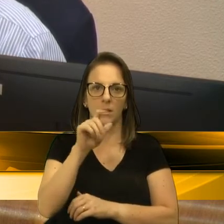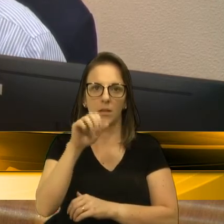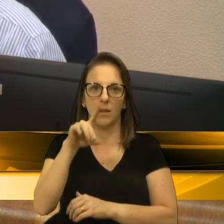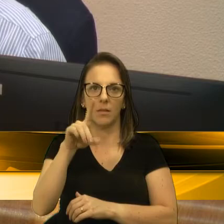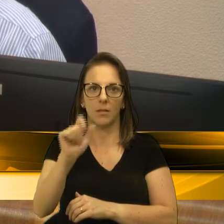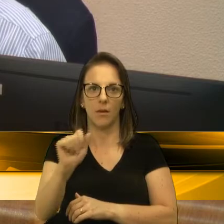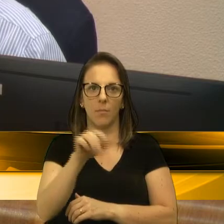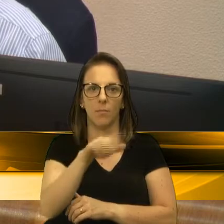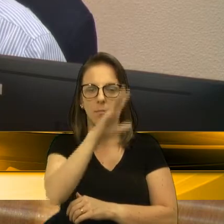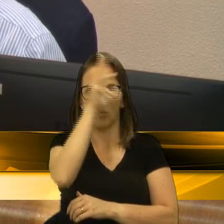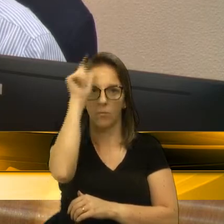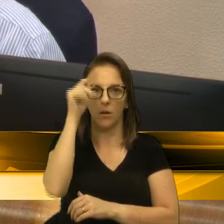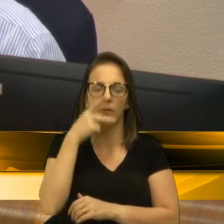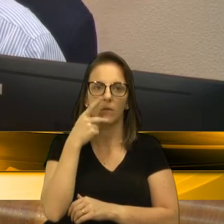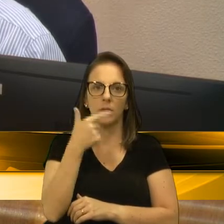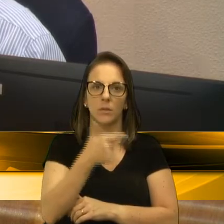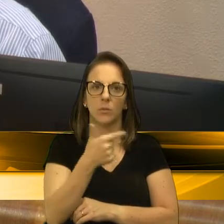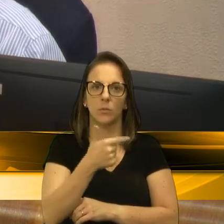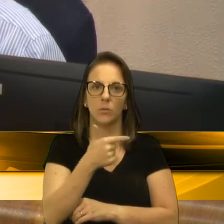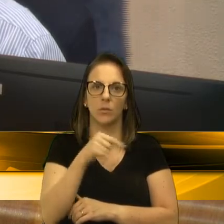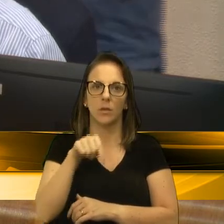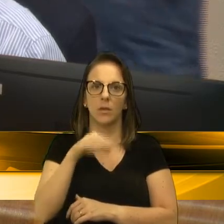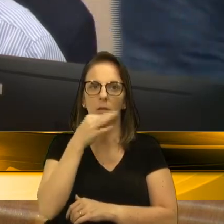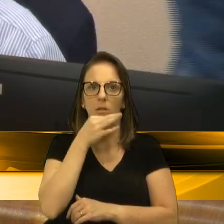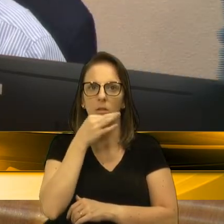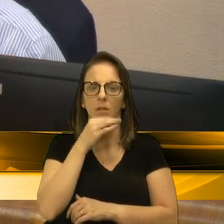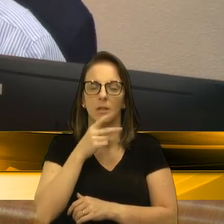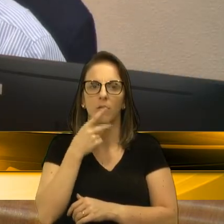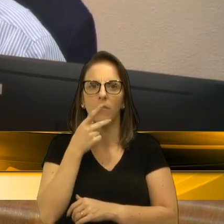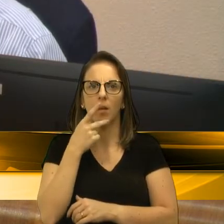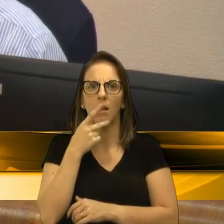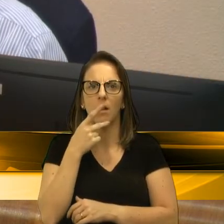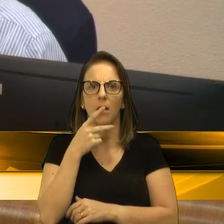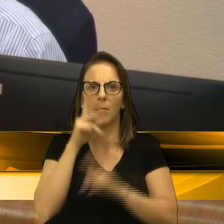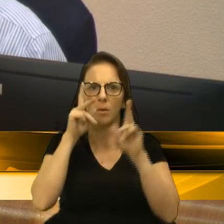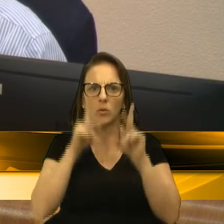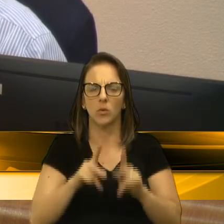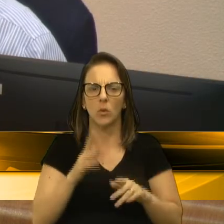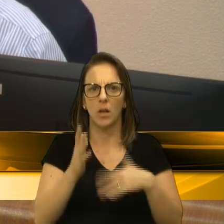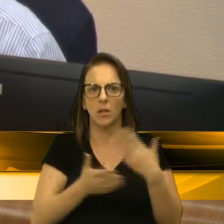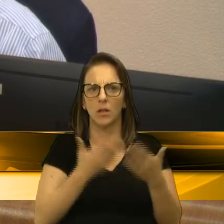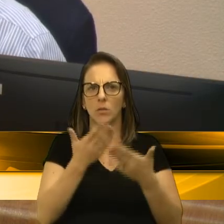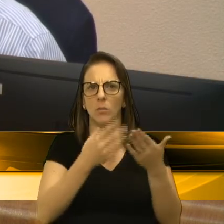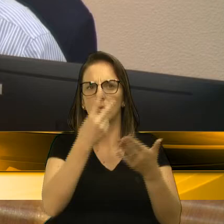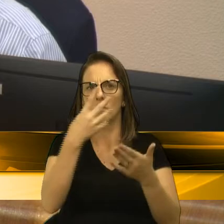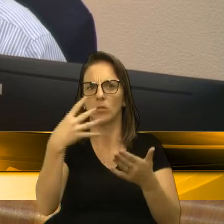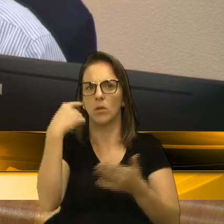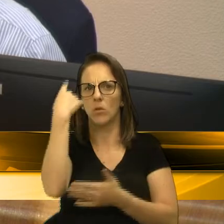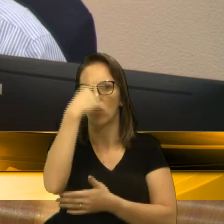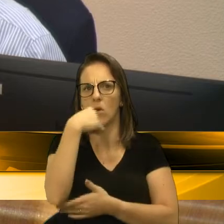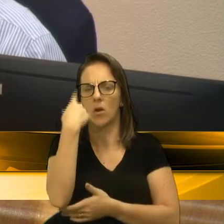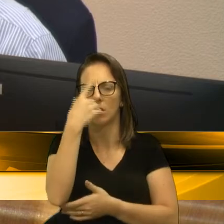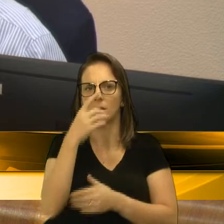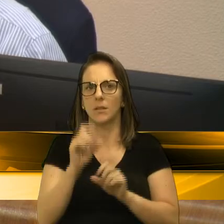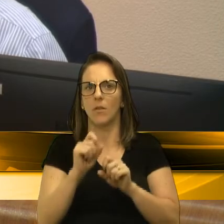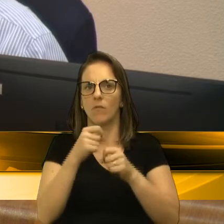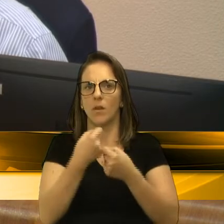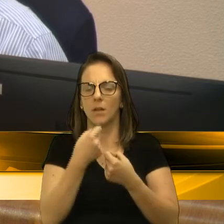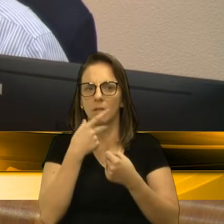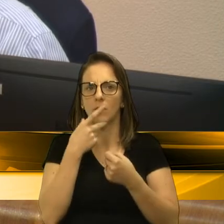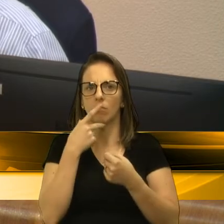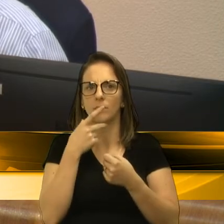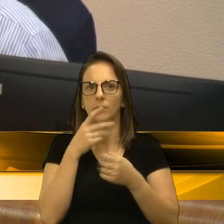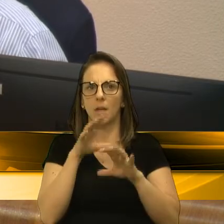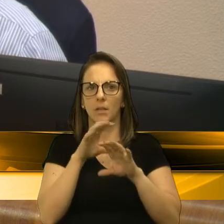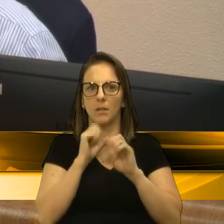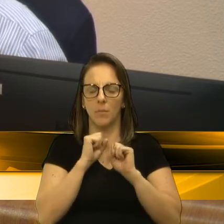alegava a falta de diálogo da Prefeitura em relação aos servidores do pronto atendimento de 24 horas, informa a defesa que, dito pleito judicial, recebeu sentença que